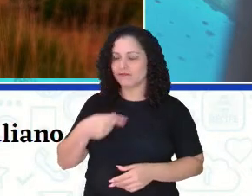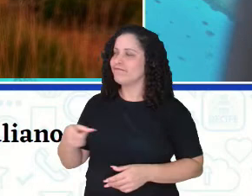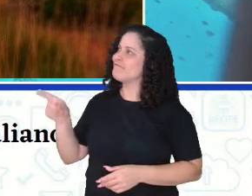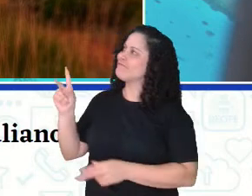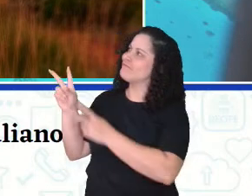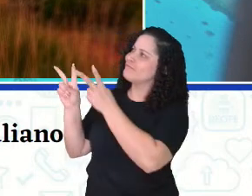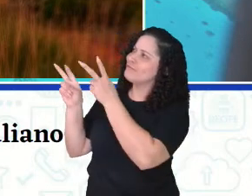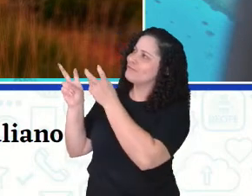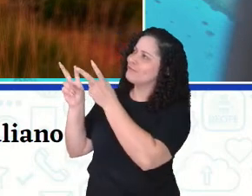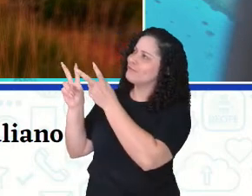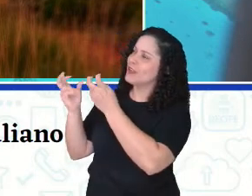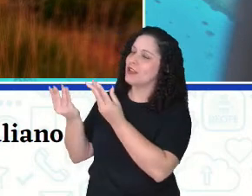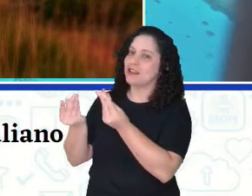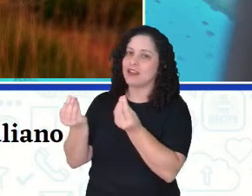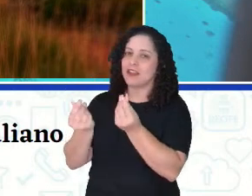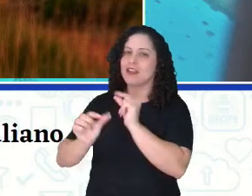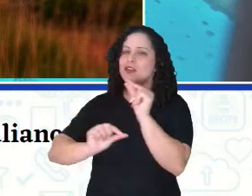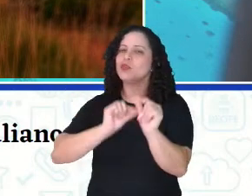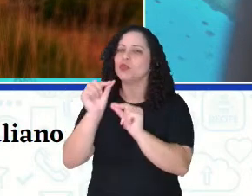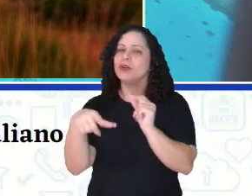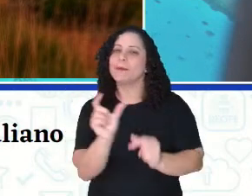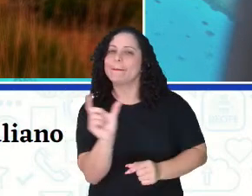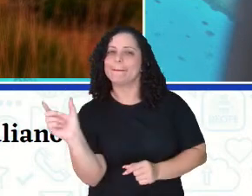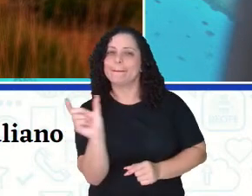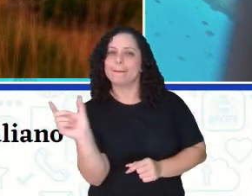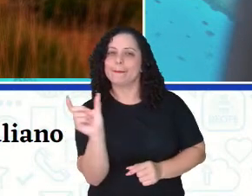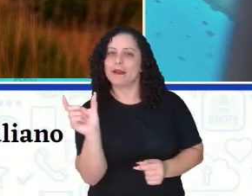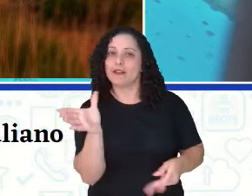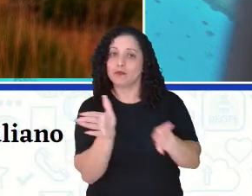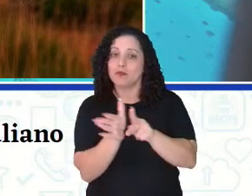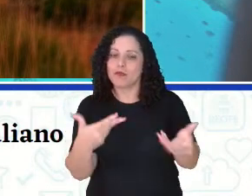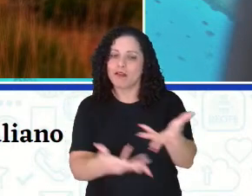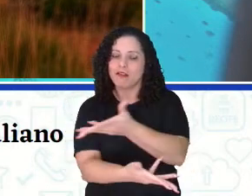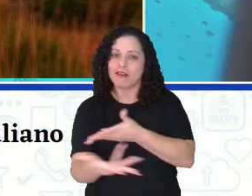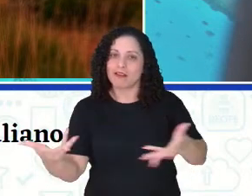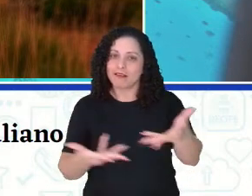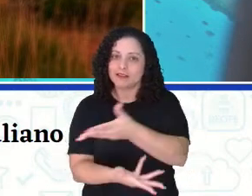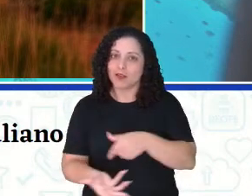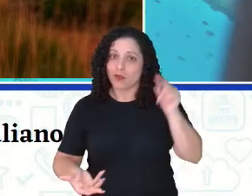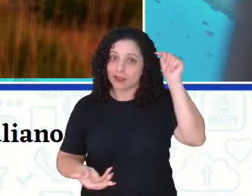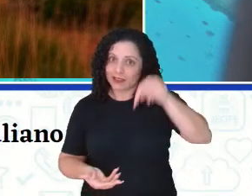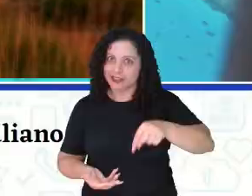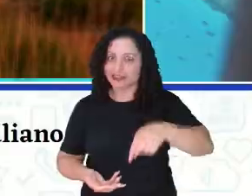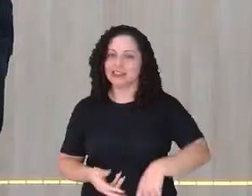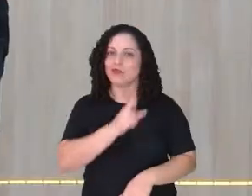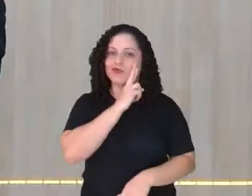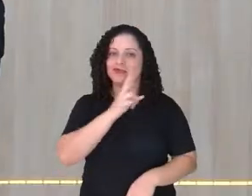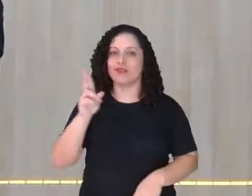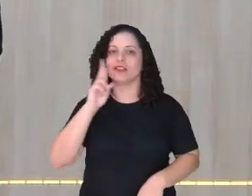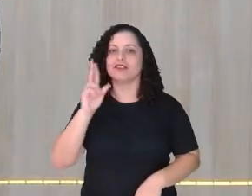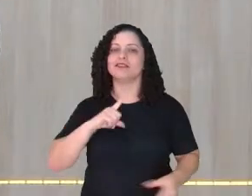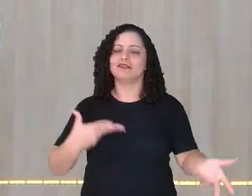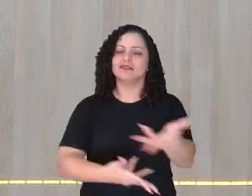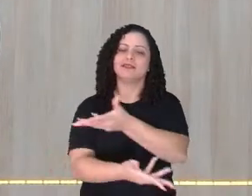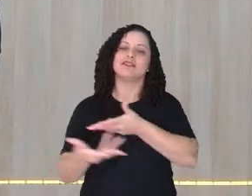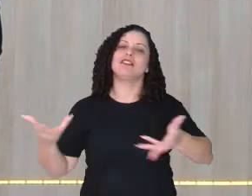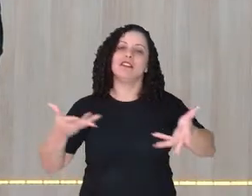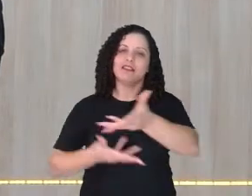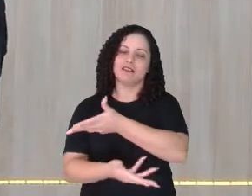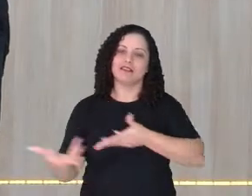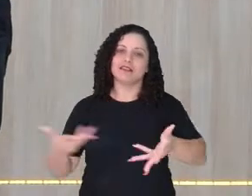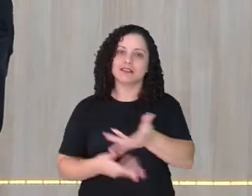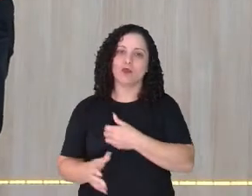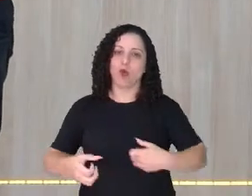identifiquem como uma palavra que remete a um restaurante, né, aqui, que tem relação justamente com